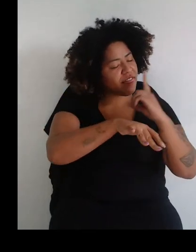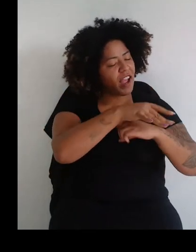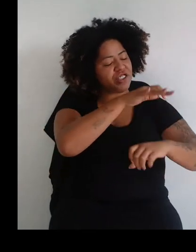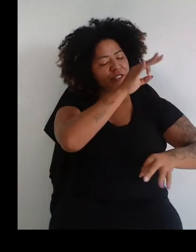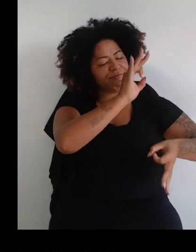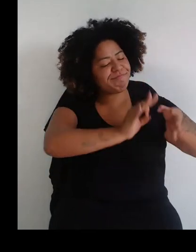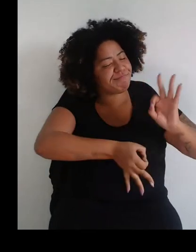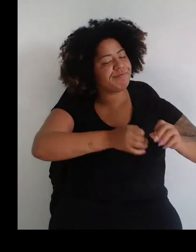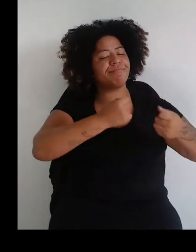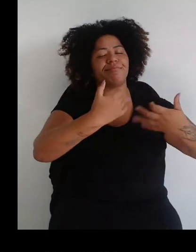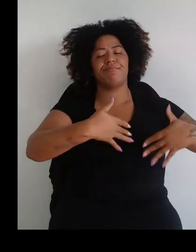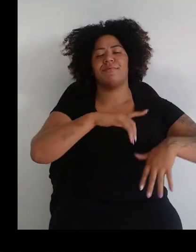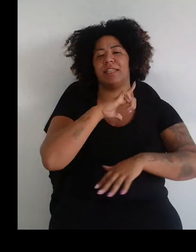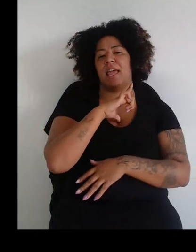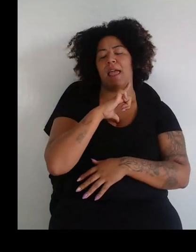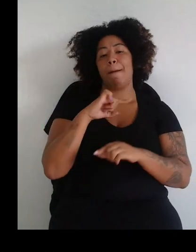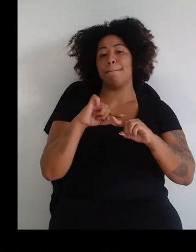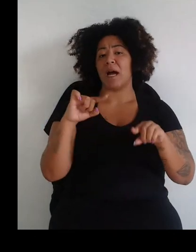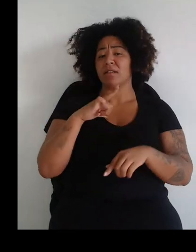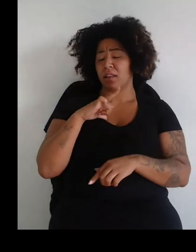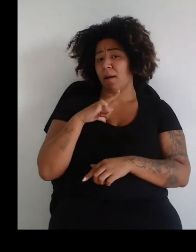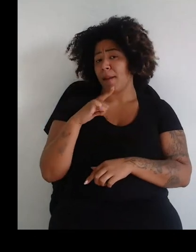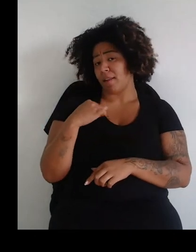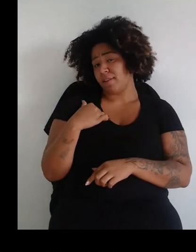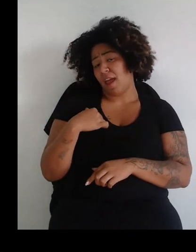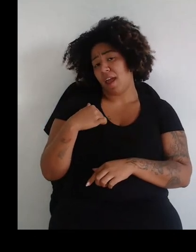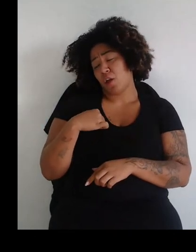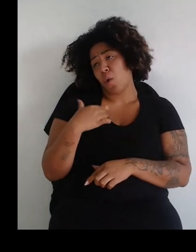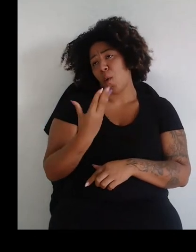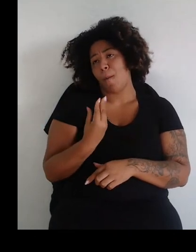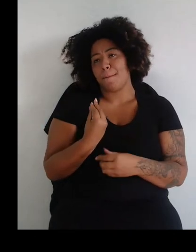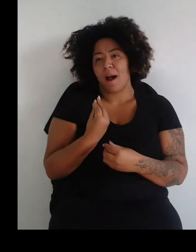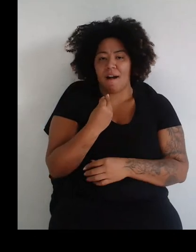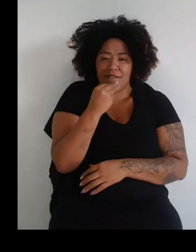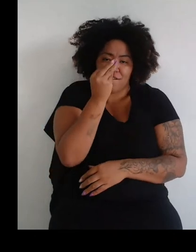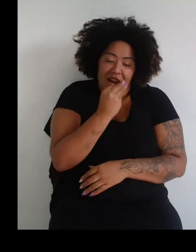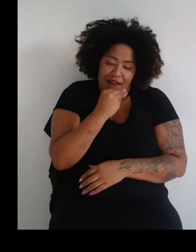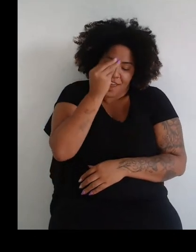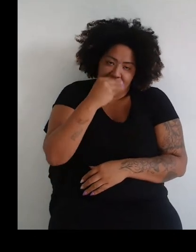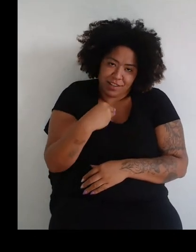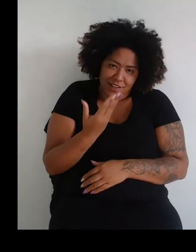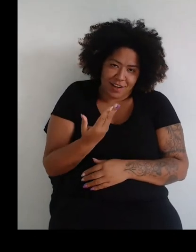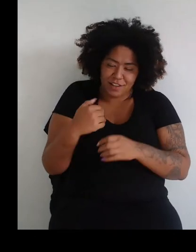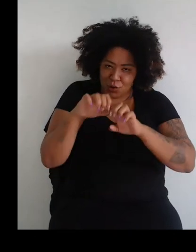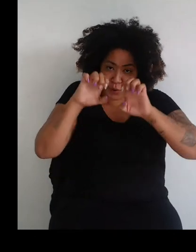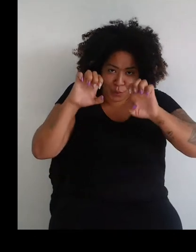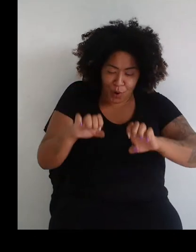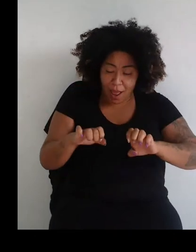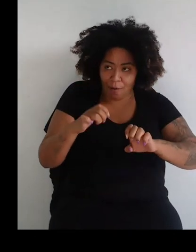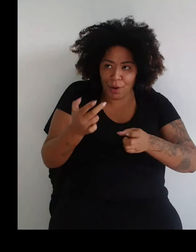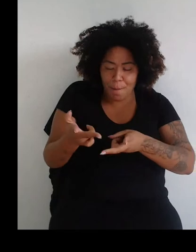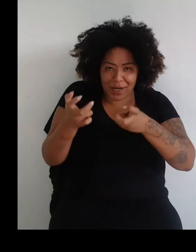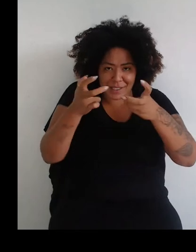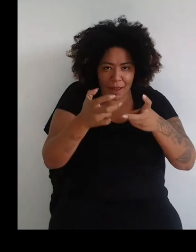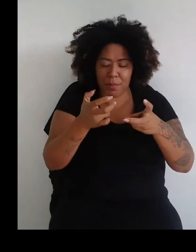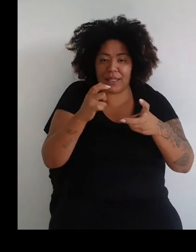a foto também tem uma fraqueza estrutural que nunca foi superada aqui está